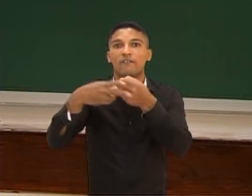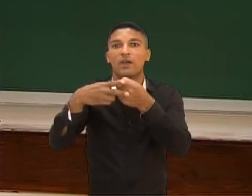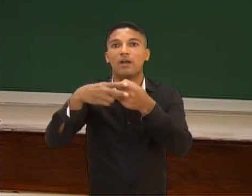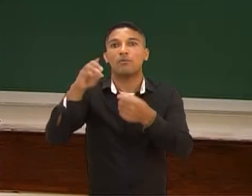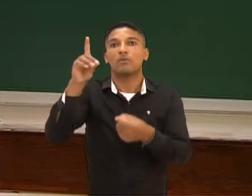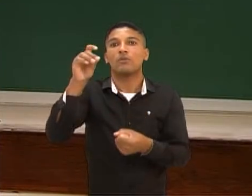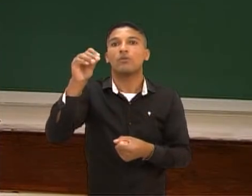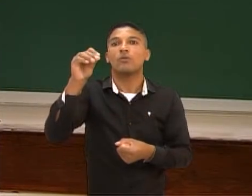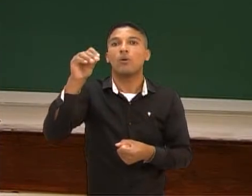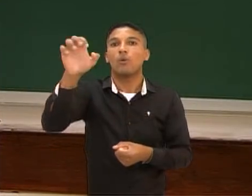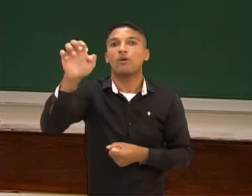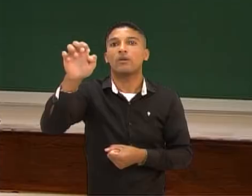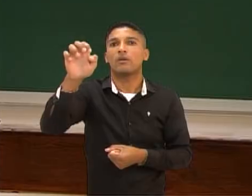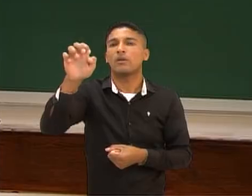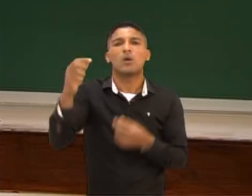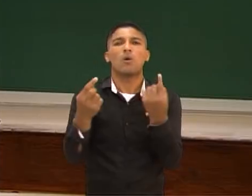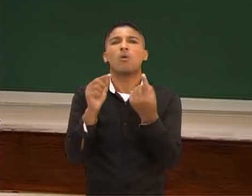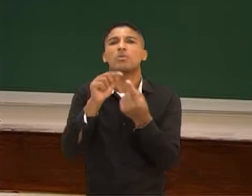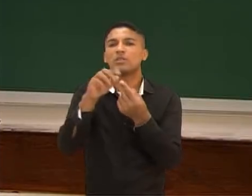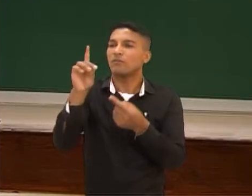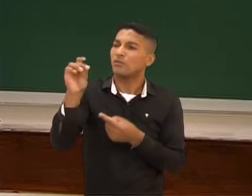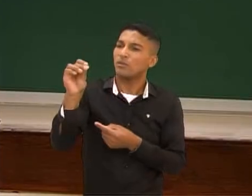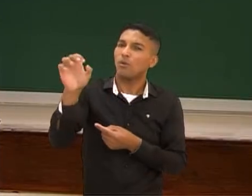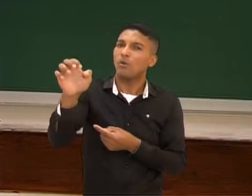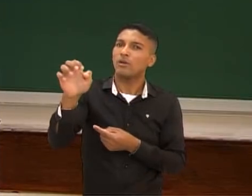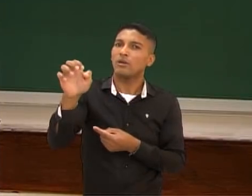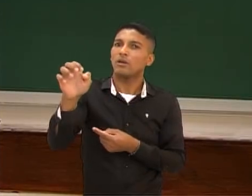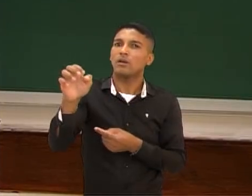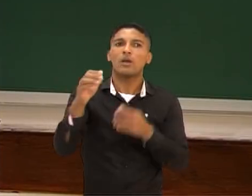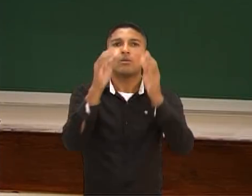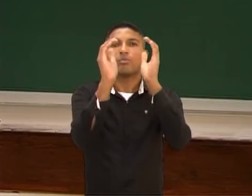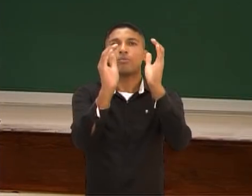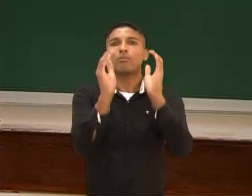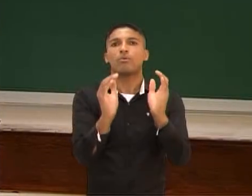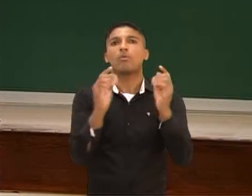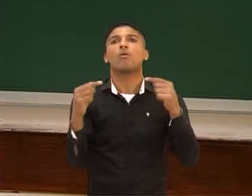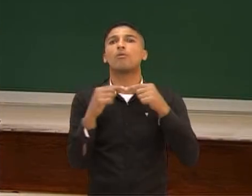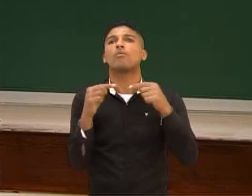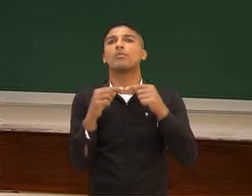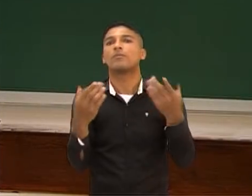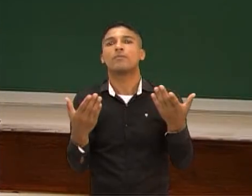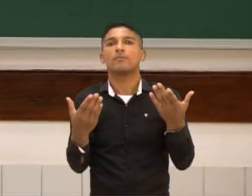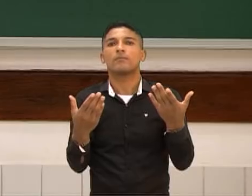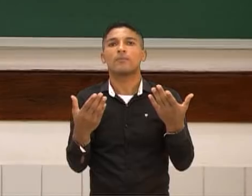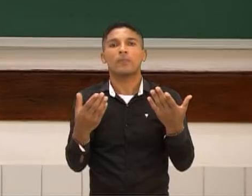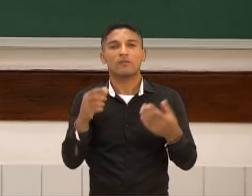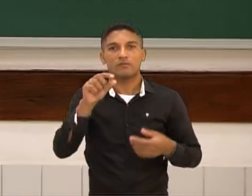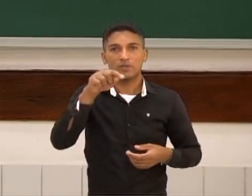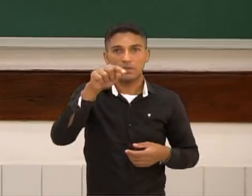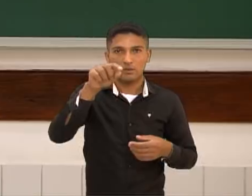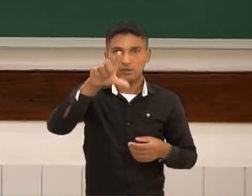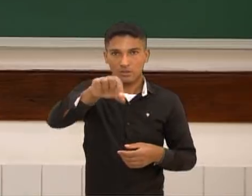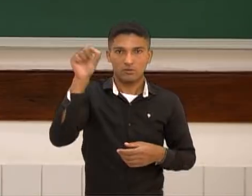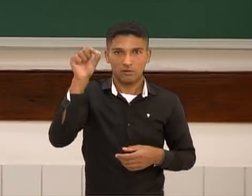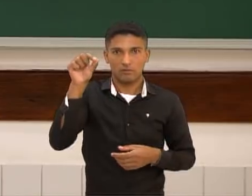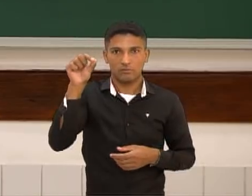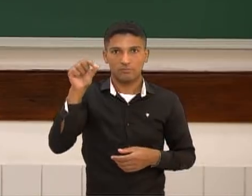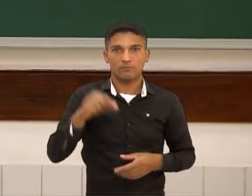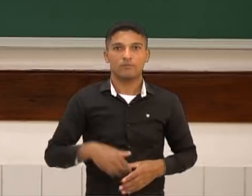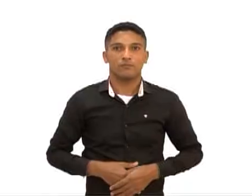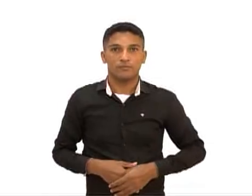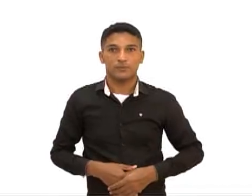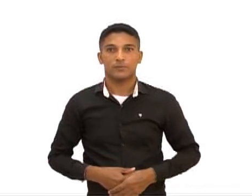esse doe tem qual objetivo será? A primeira ou a segunda possibilidade? Marquem um X na